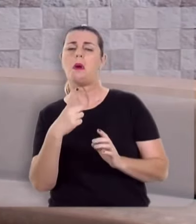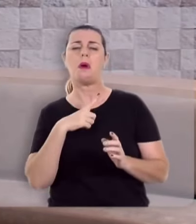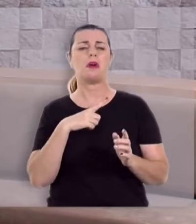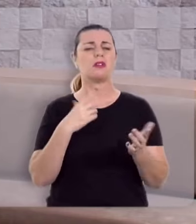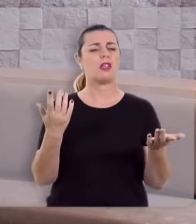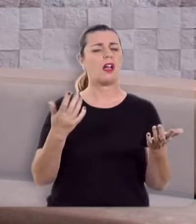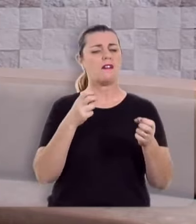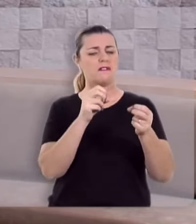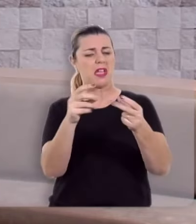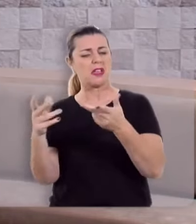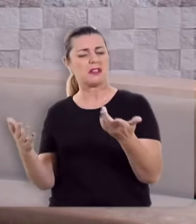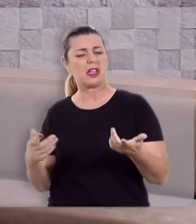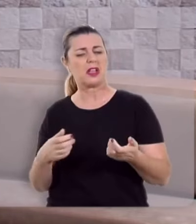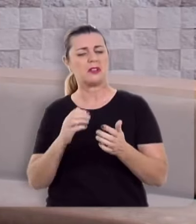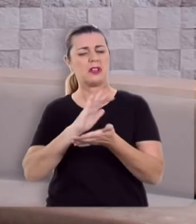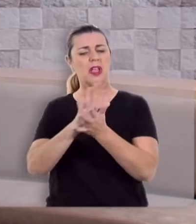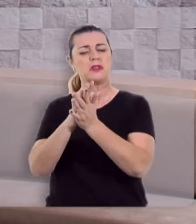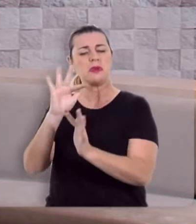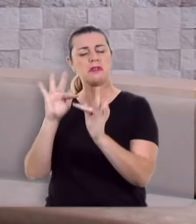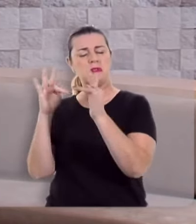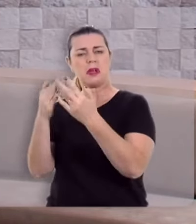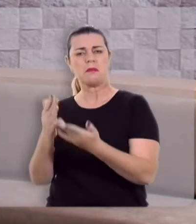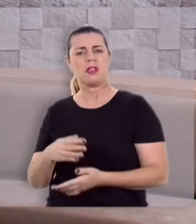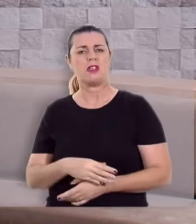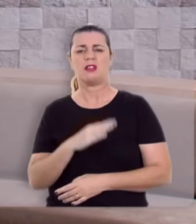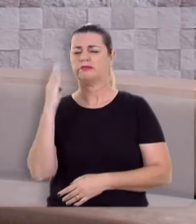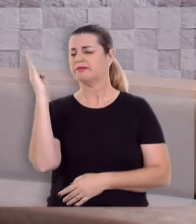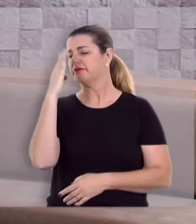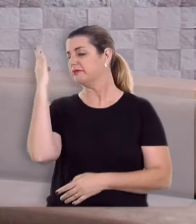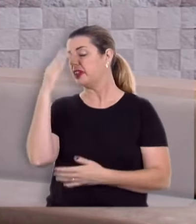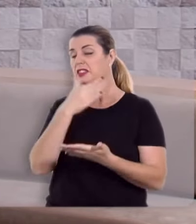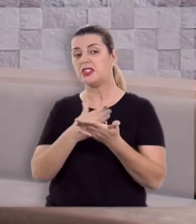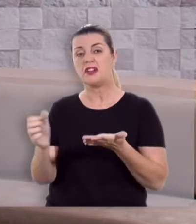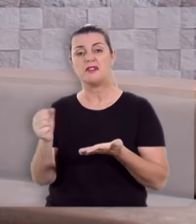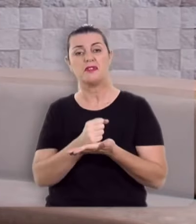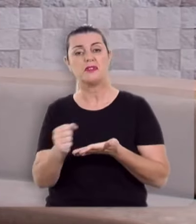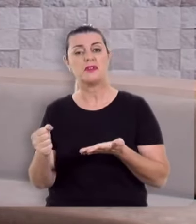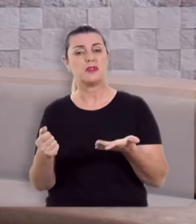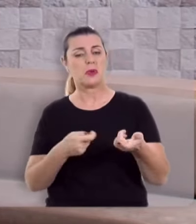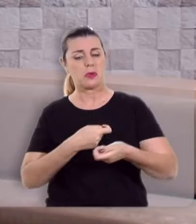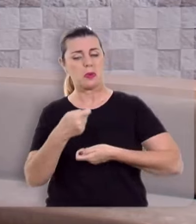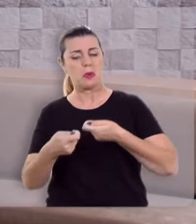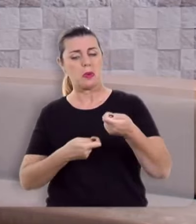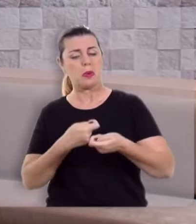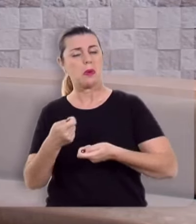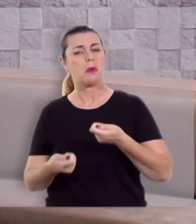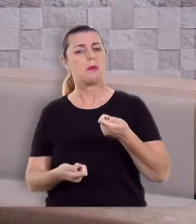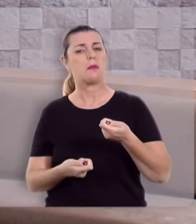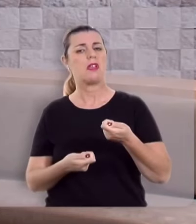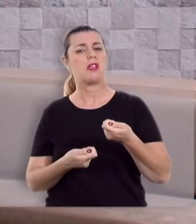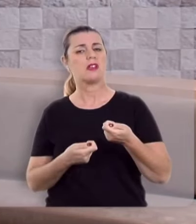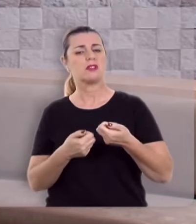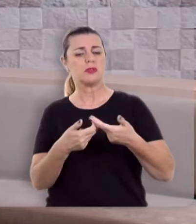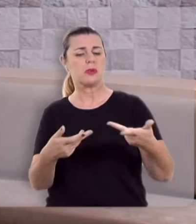no narcotráfico, destruindo famílias, com esse comércio do ácido, do inferno.